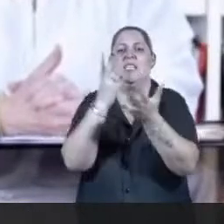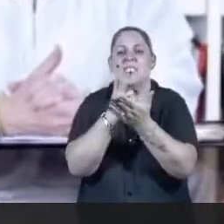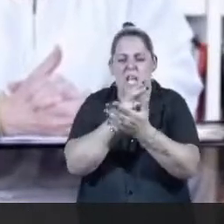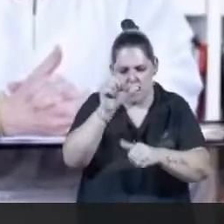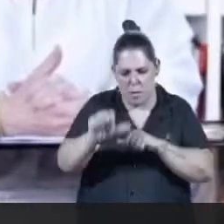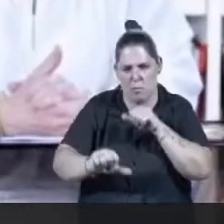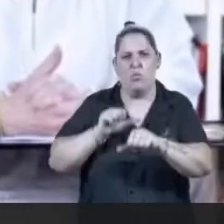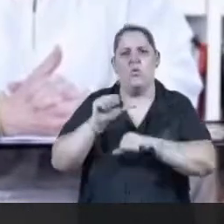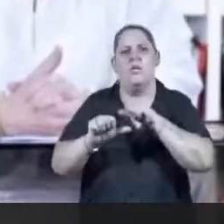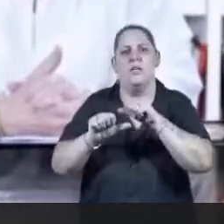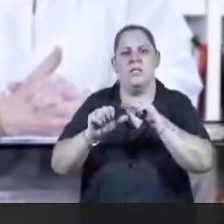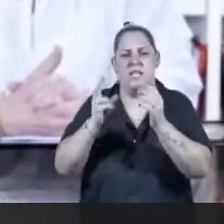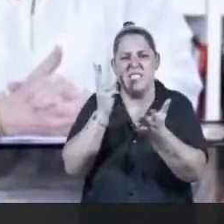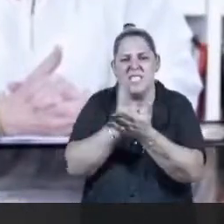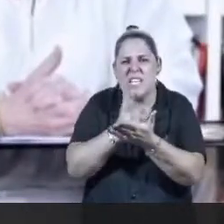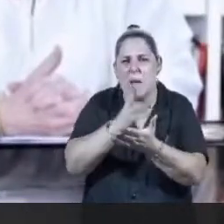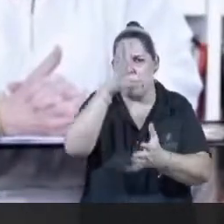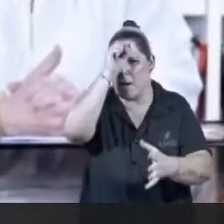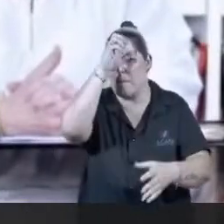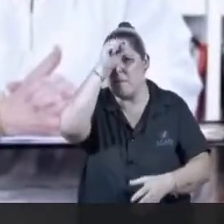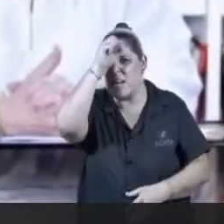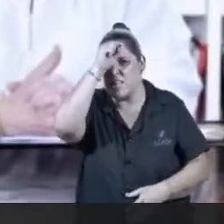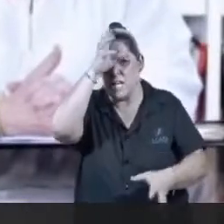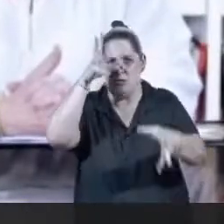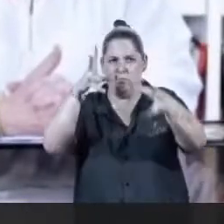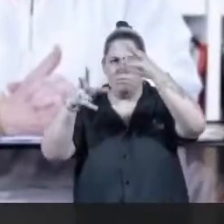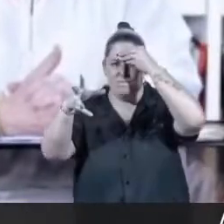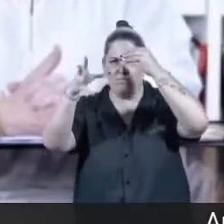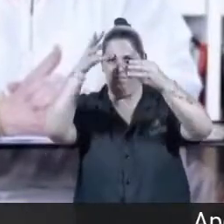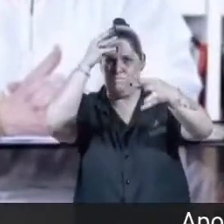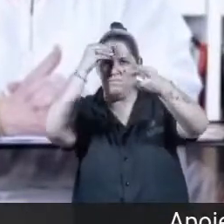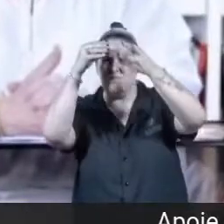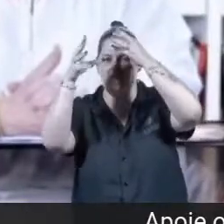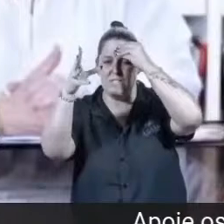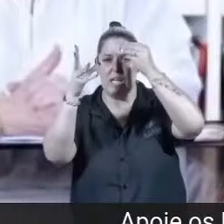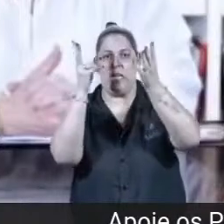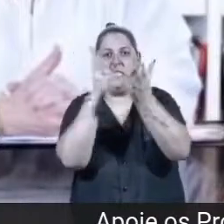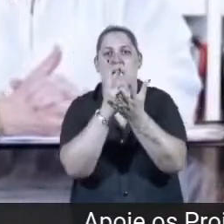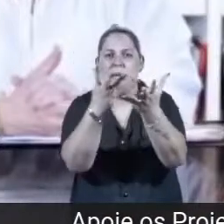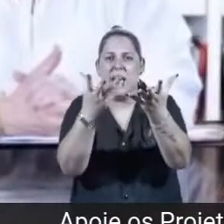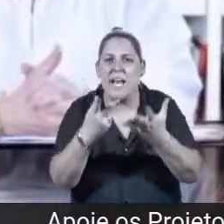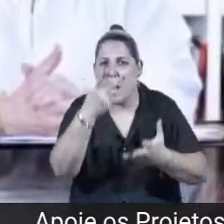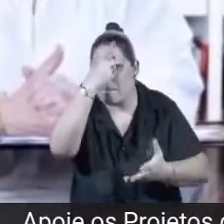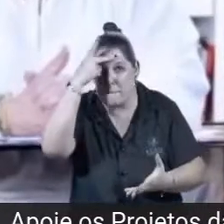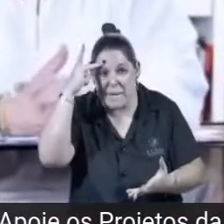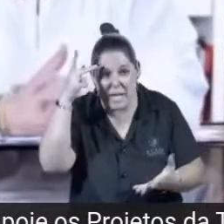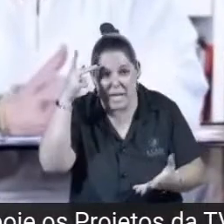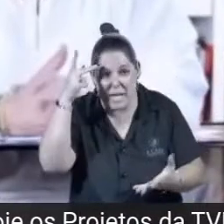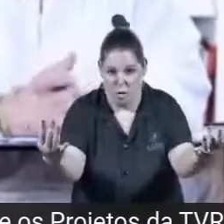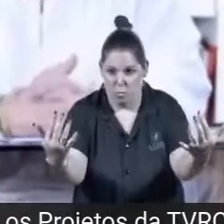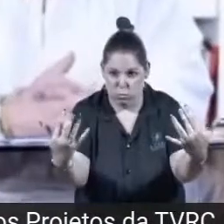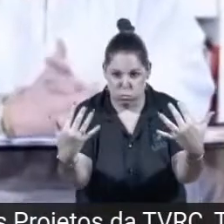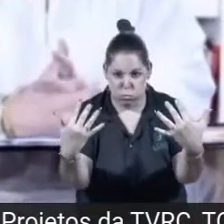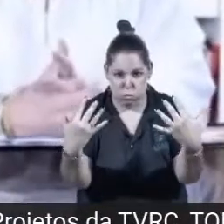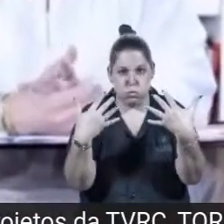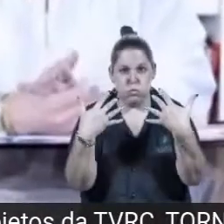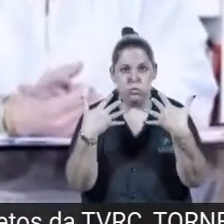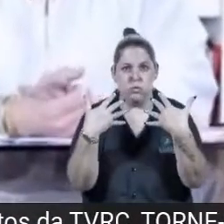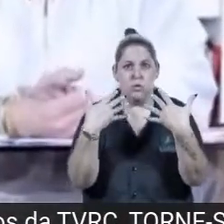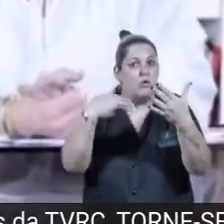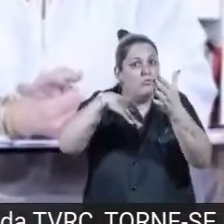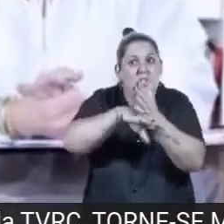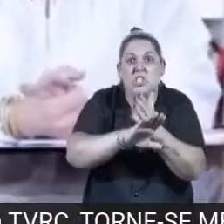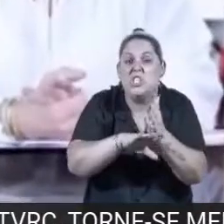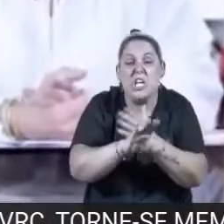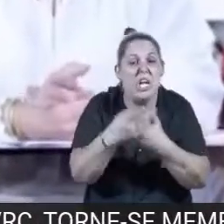gente estava sempre aprendendo, a gente estava sempre querendo que as pessoas viessem para o nosso lado do jeito que